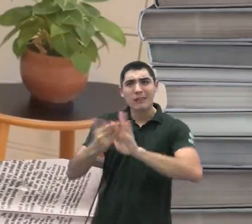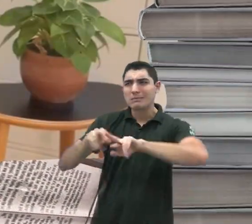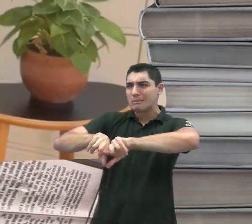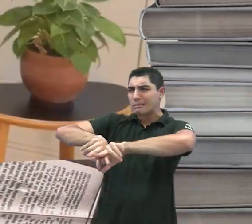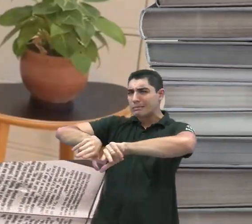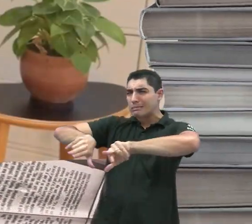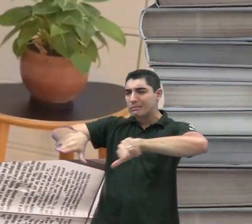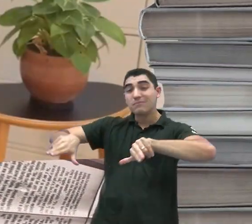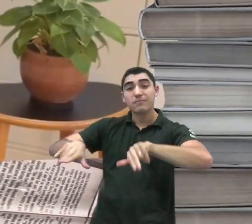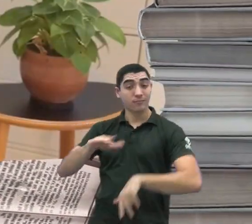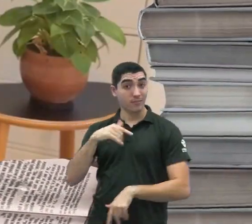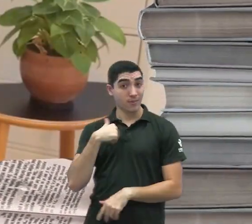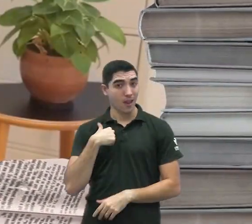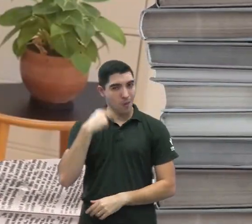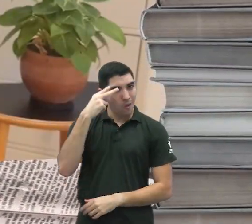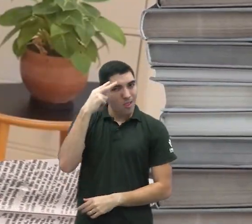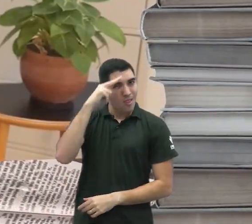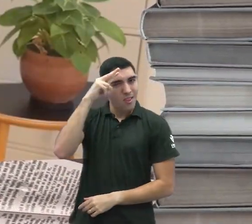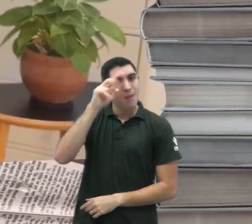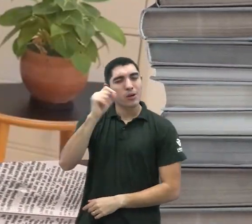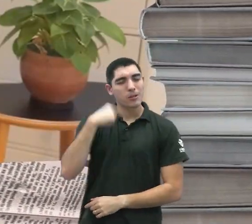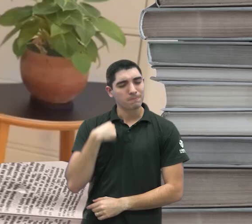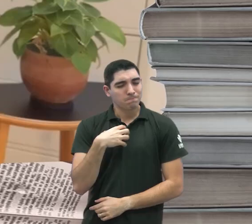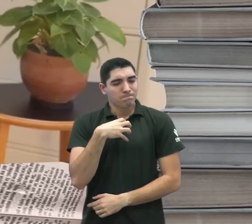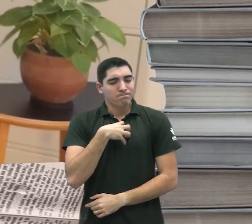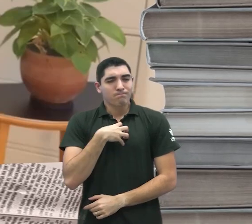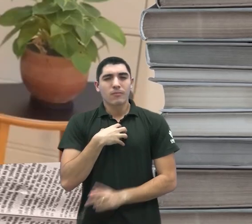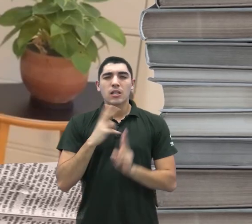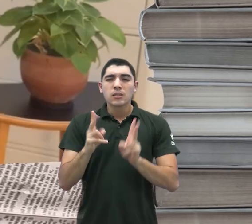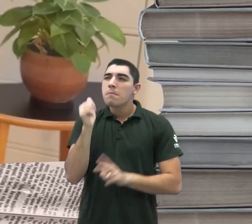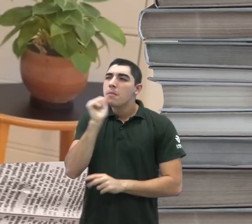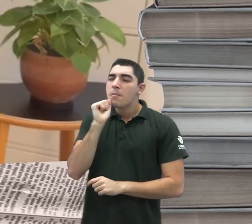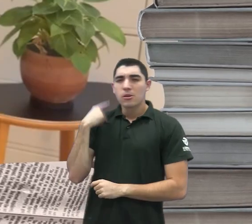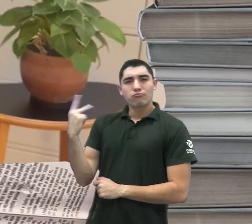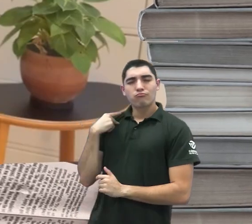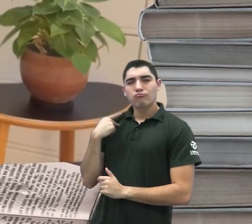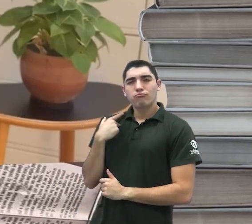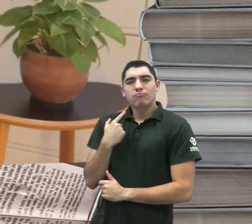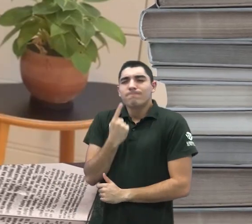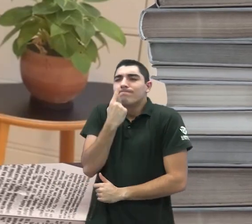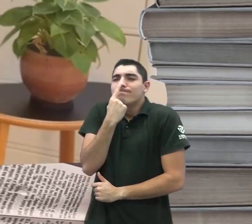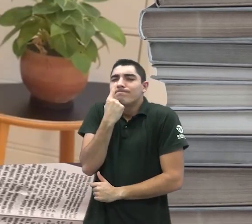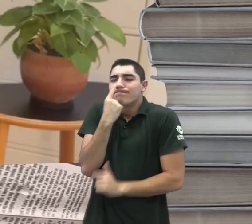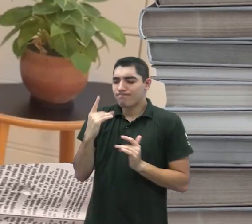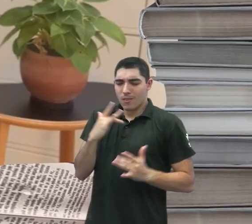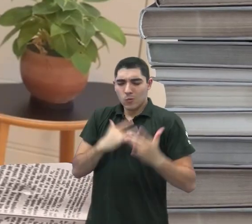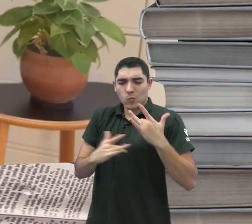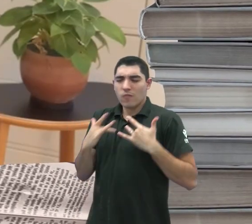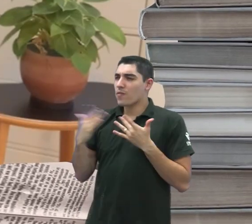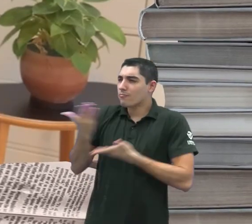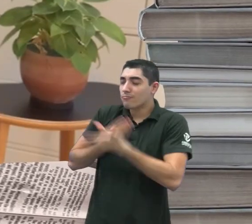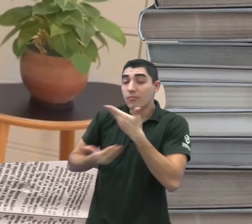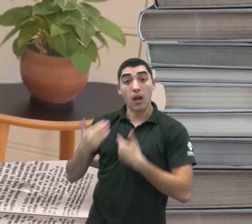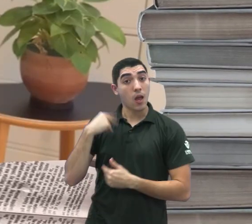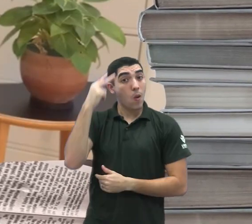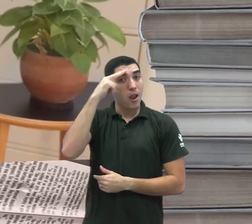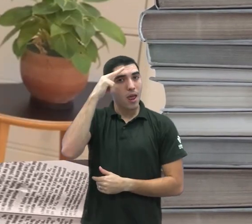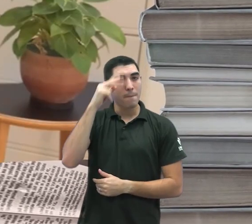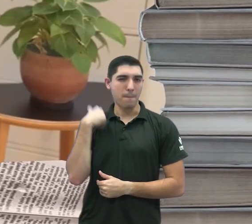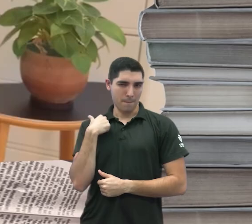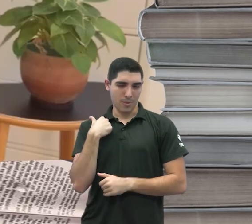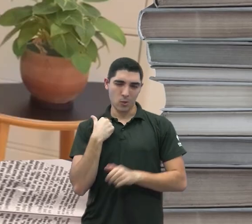de eu lembrar desse vínculo forte com a minha mãe, eu lembro dela terminando o livro, fechando o livro, e